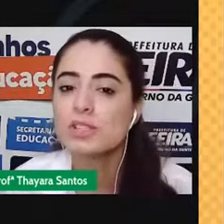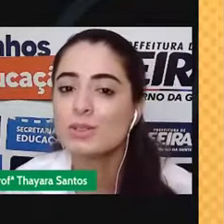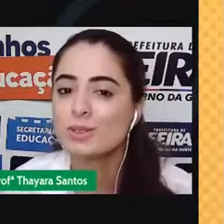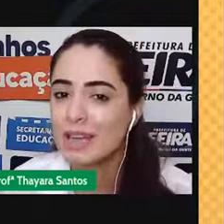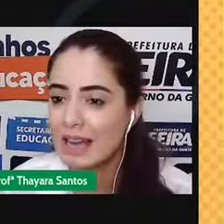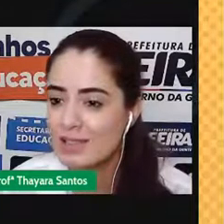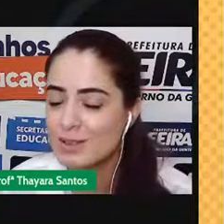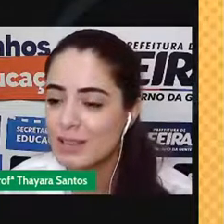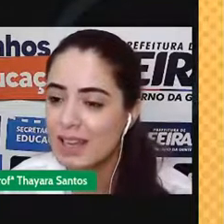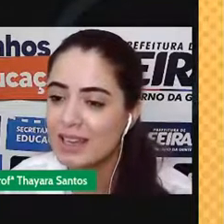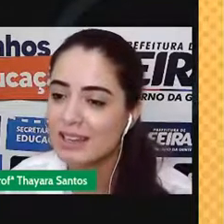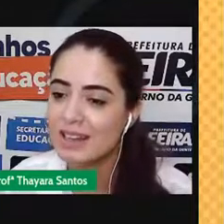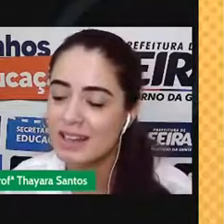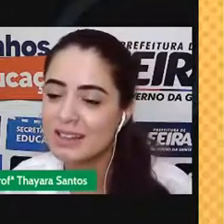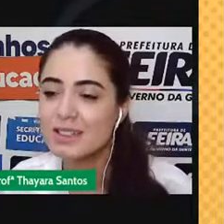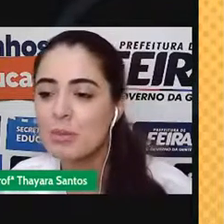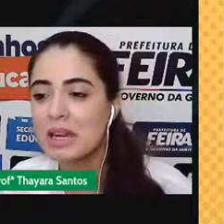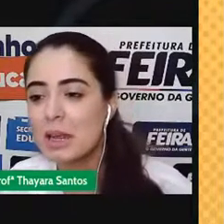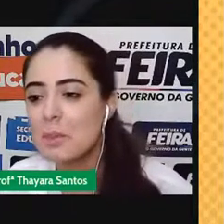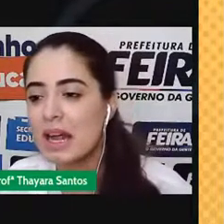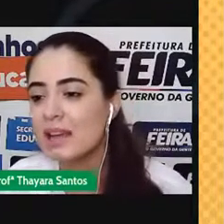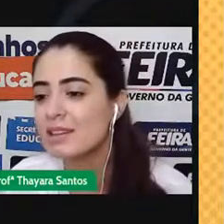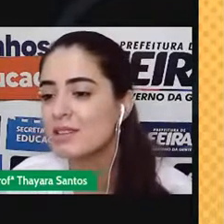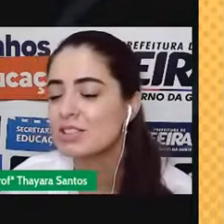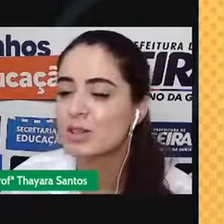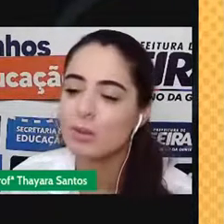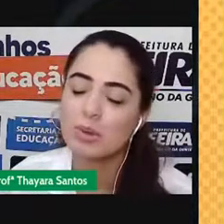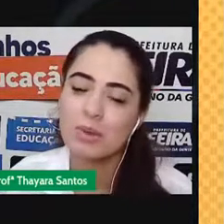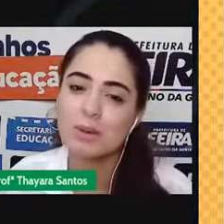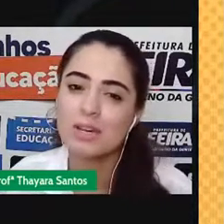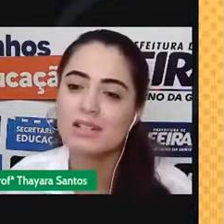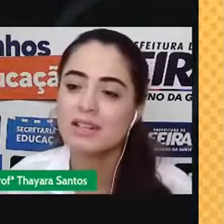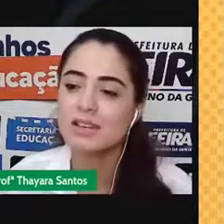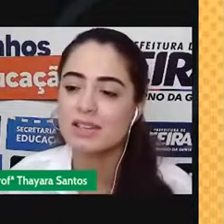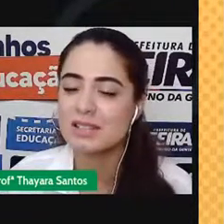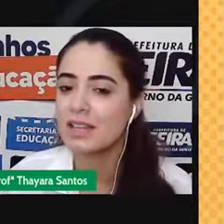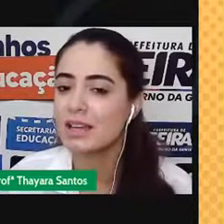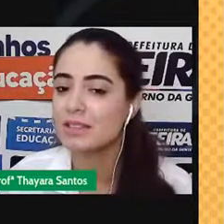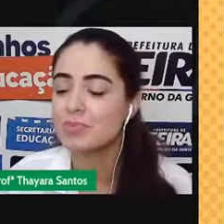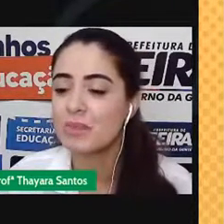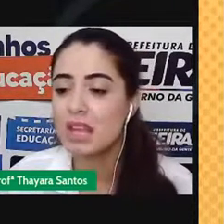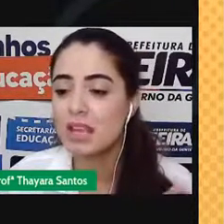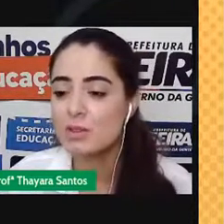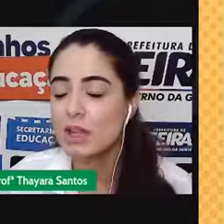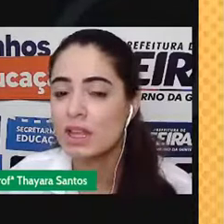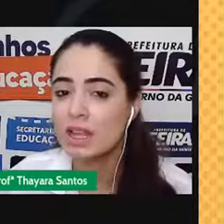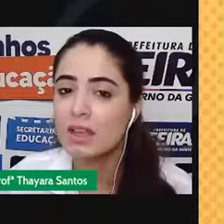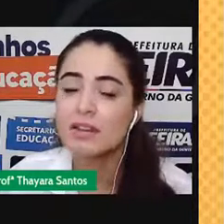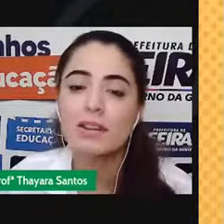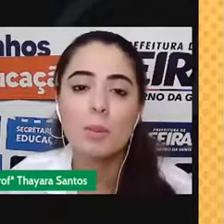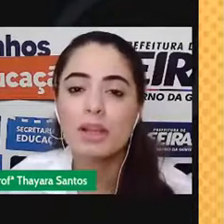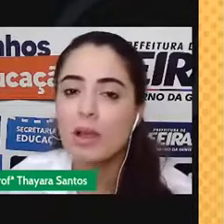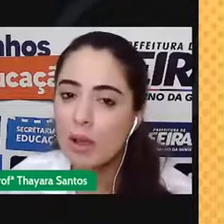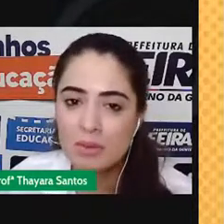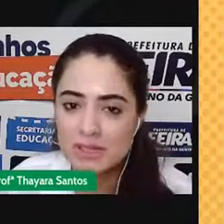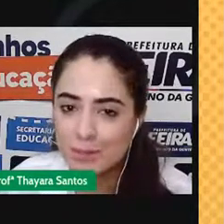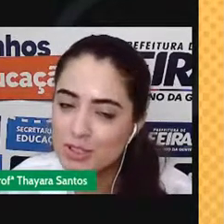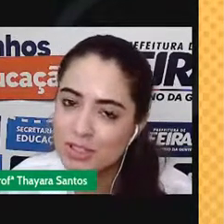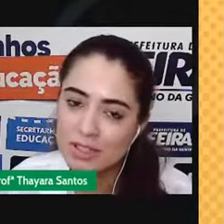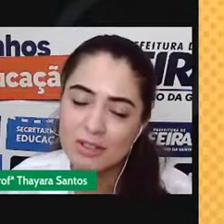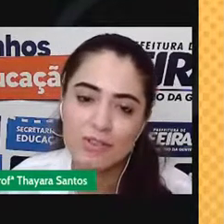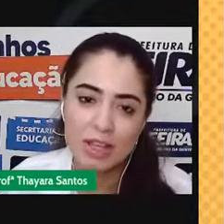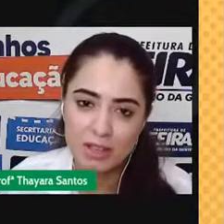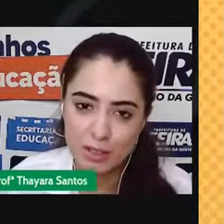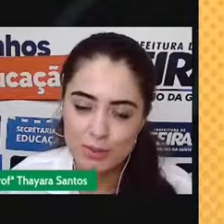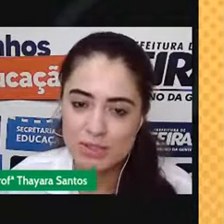No segundo caso, que é aquele lá, Ana Maria Braga entrevistando a primeira brasileira vacinada. Isso daqui também não é um exemplo